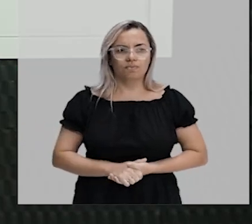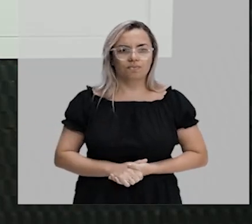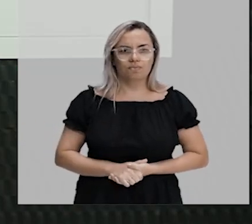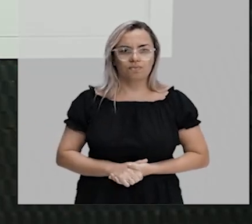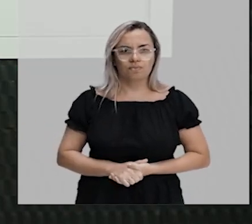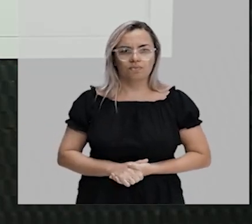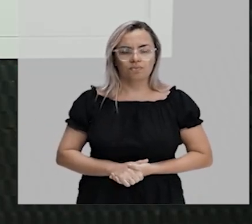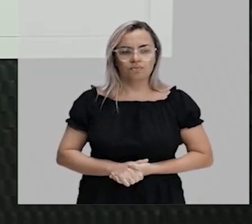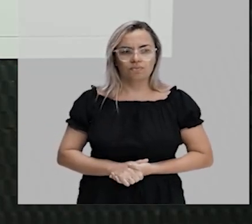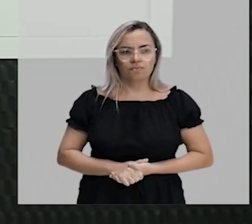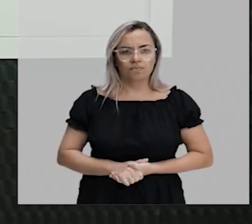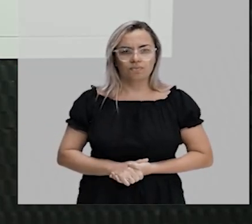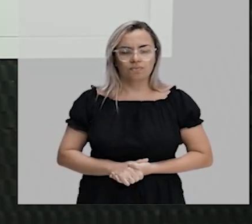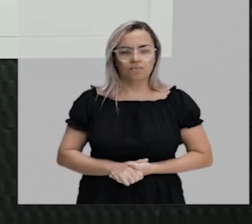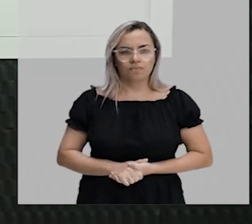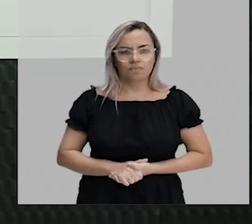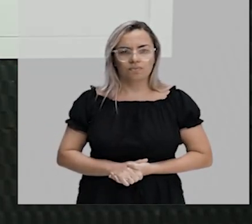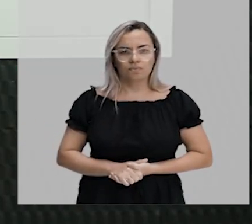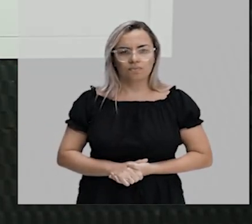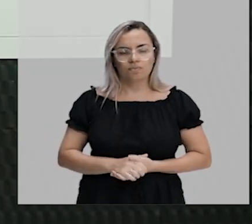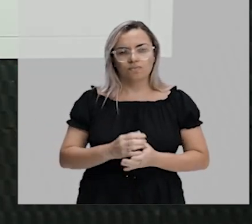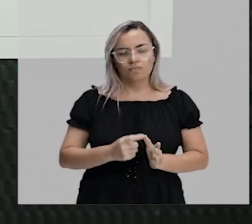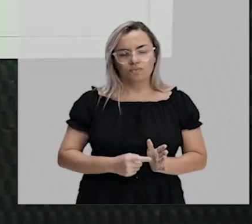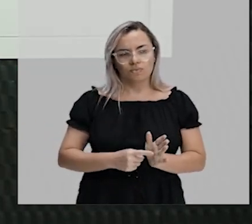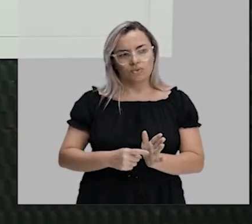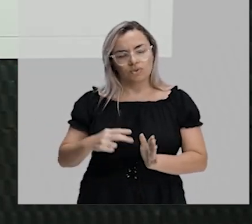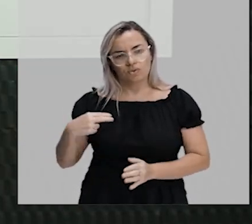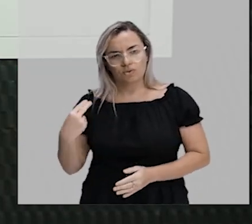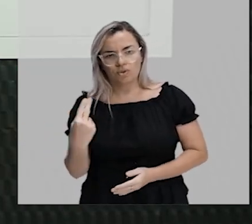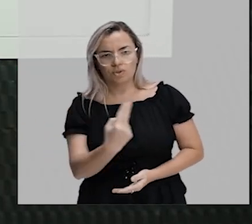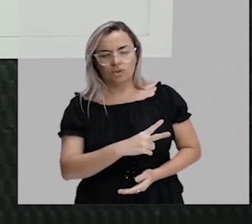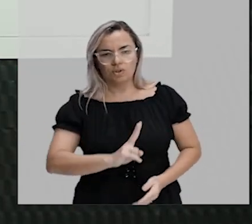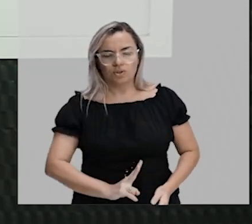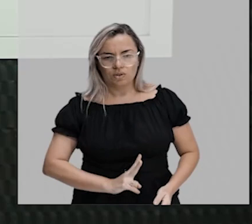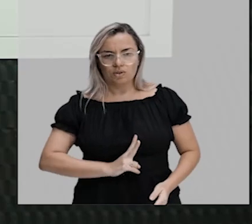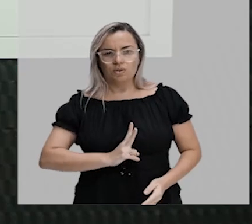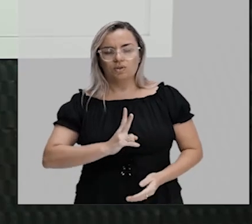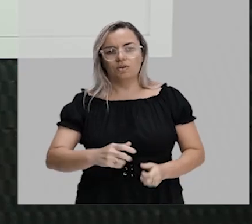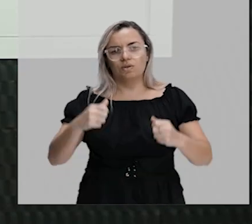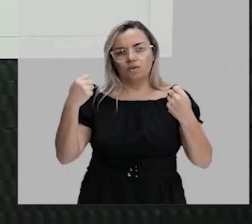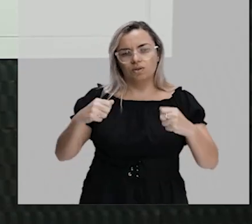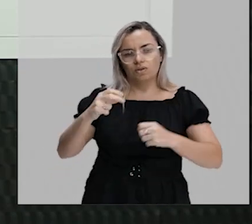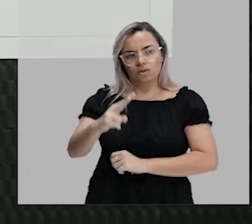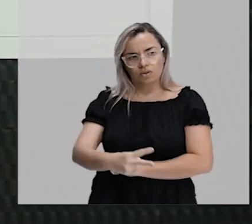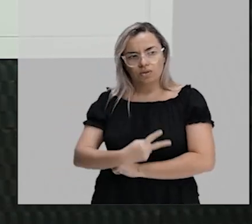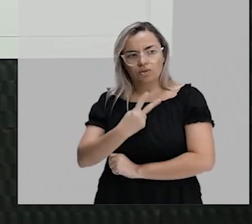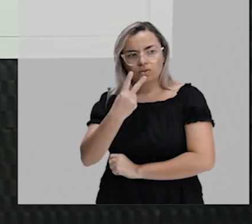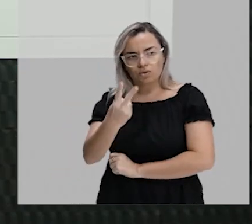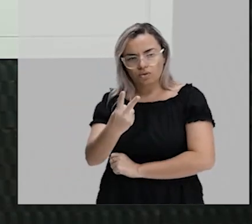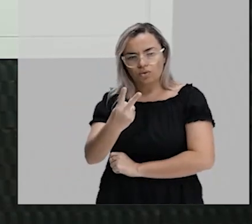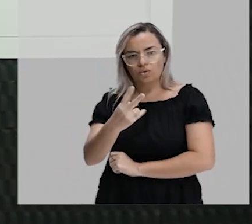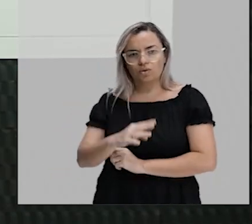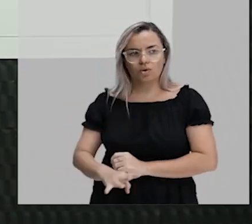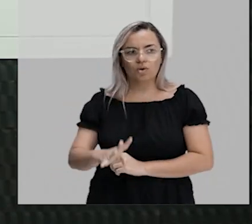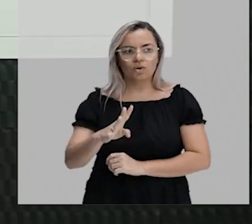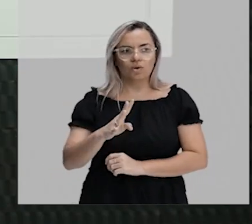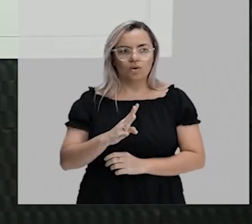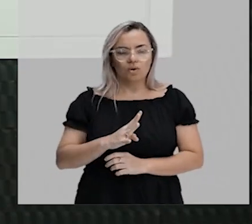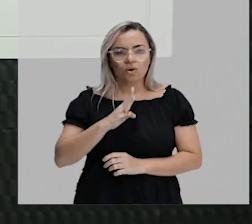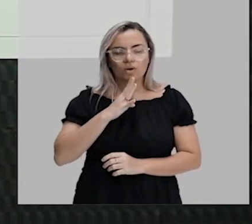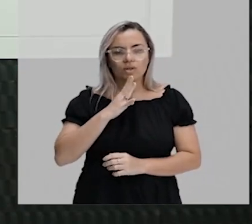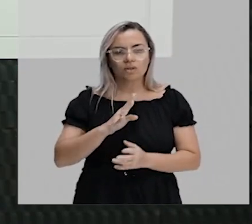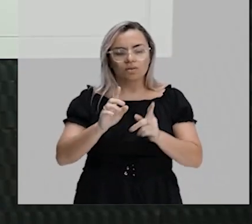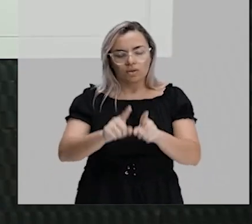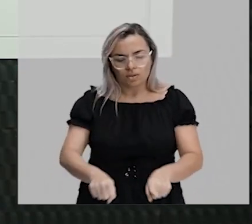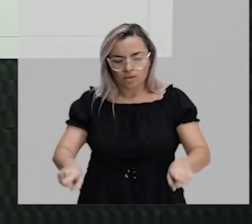só. Então, aqui essas nossas virtudes, elas precisam desses dois elementos, não somente do conhecimento,